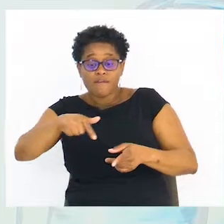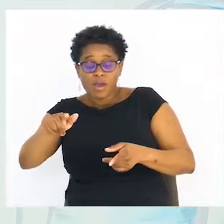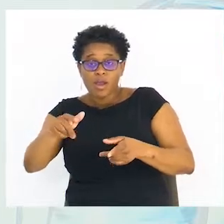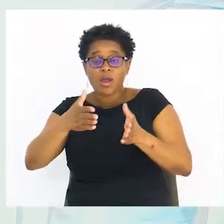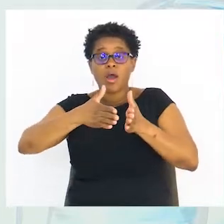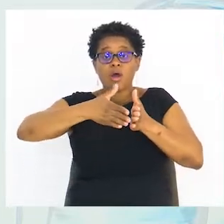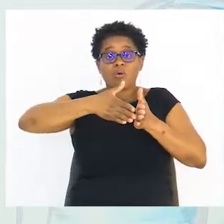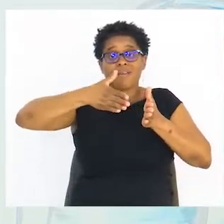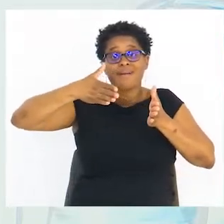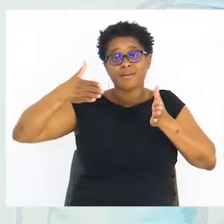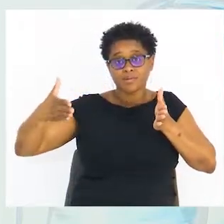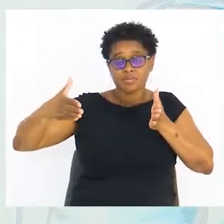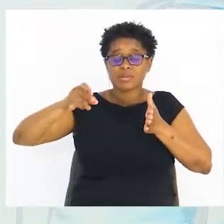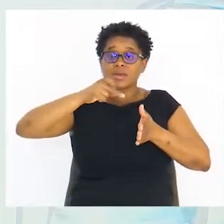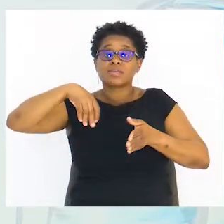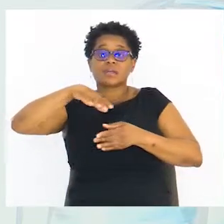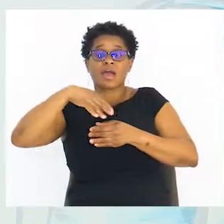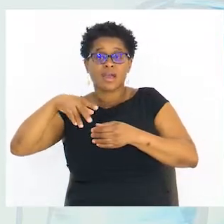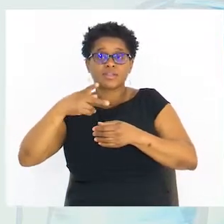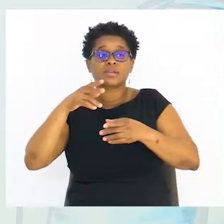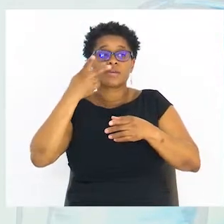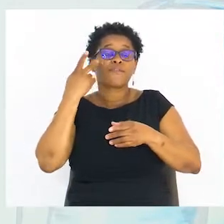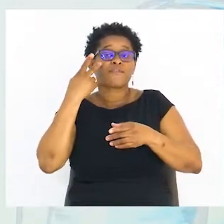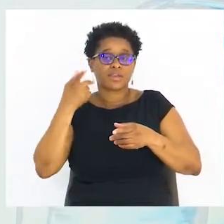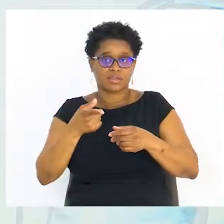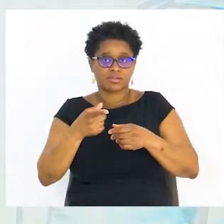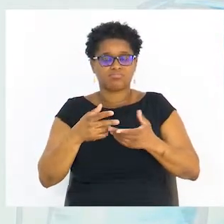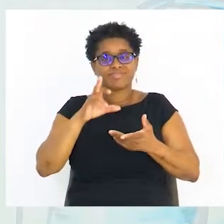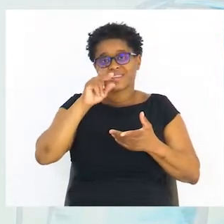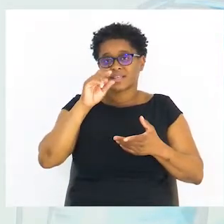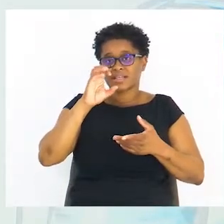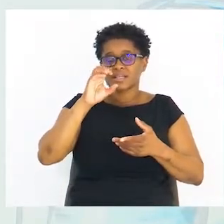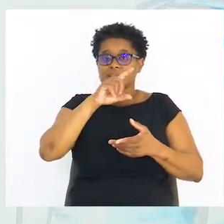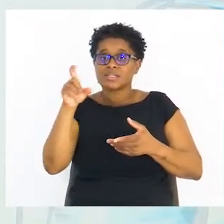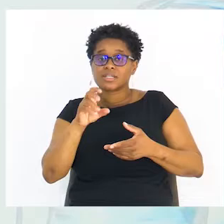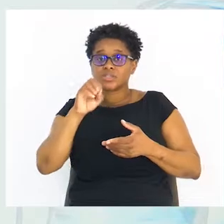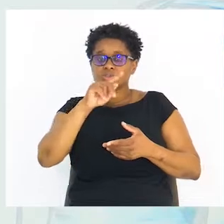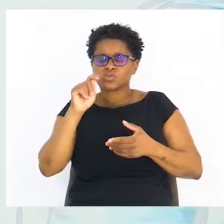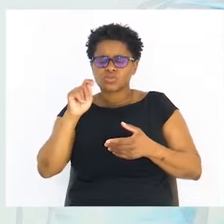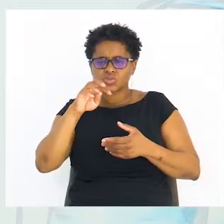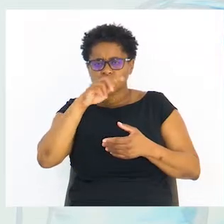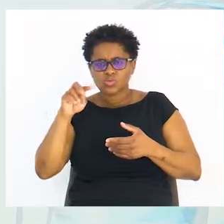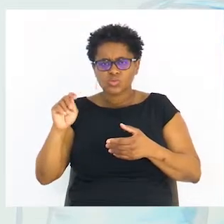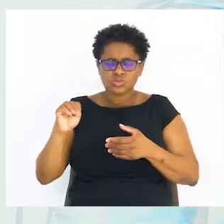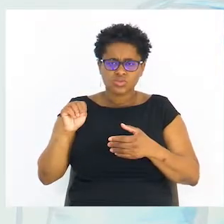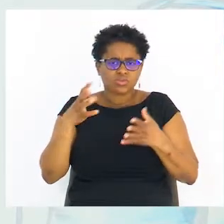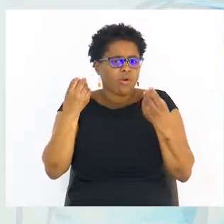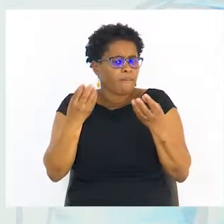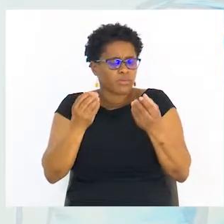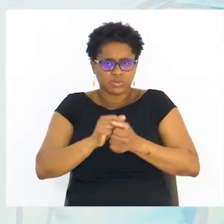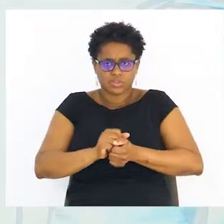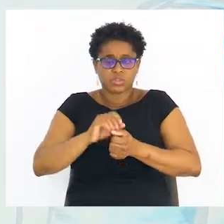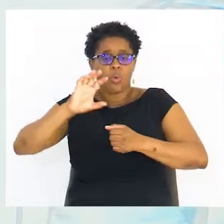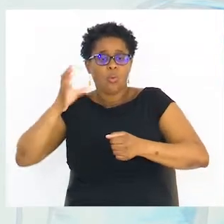conduziram ao alargamento das áreas habitáveis. As razões foram várias, entre